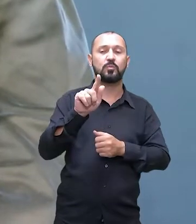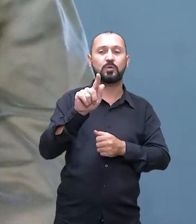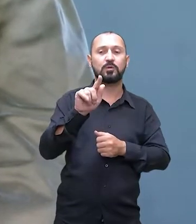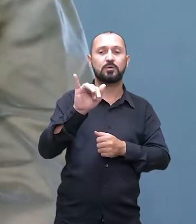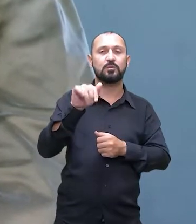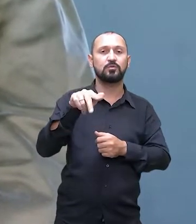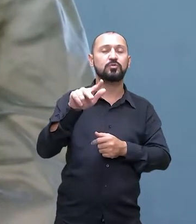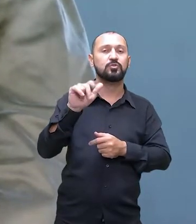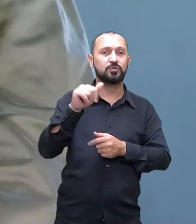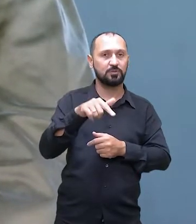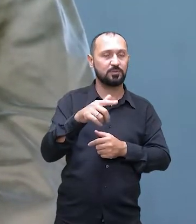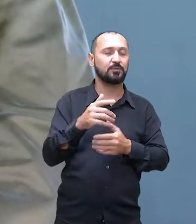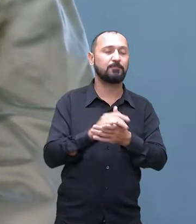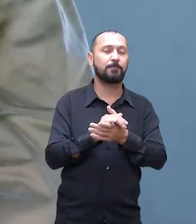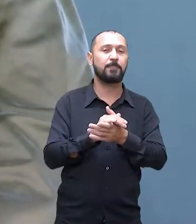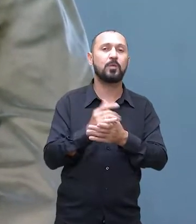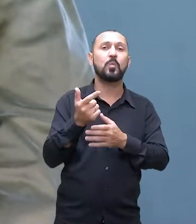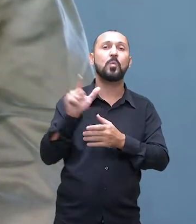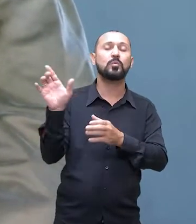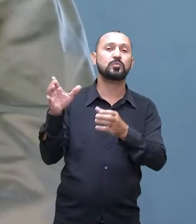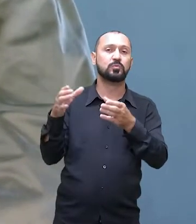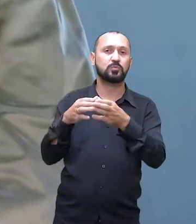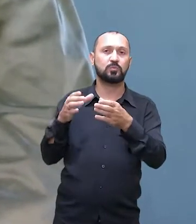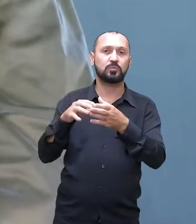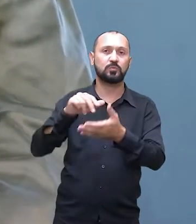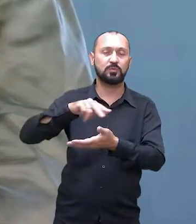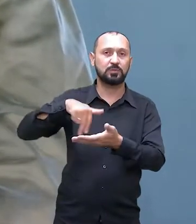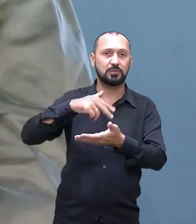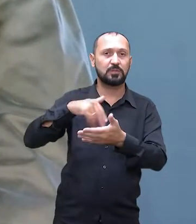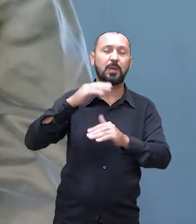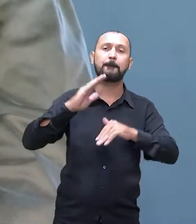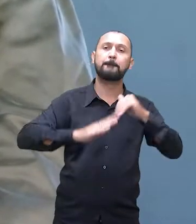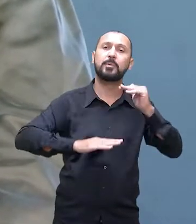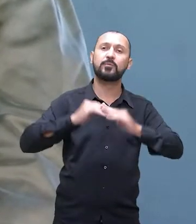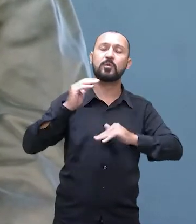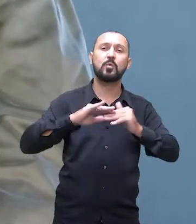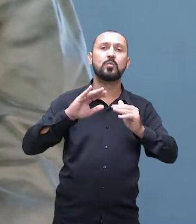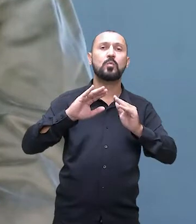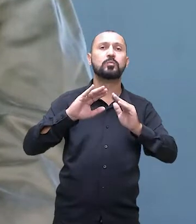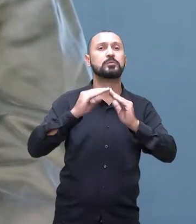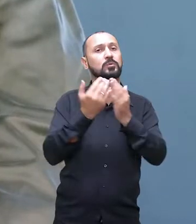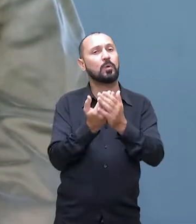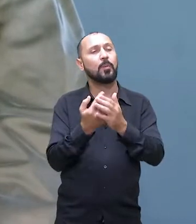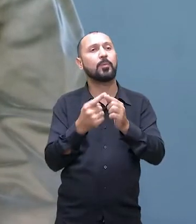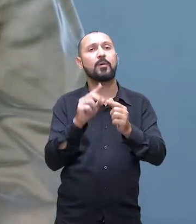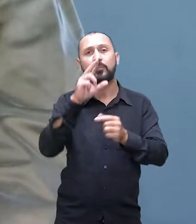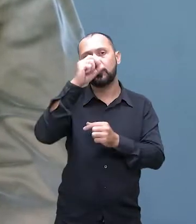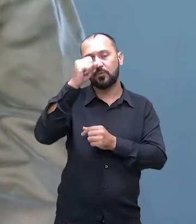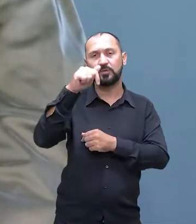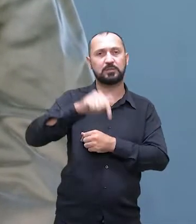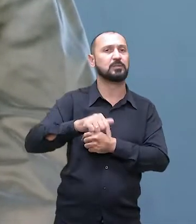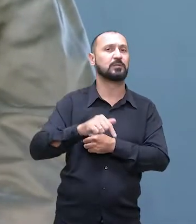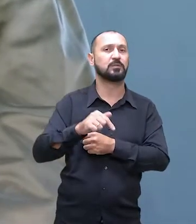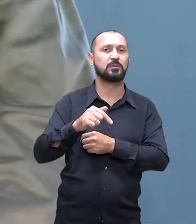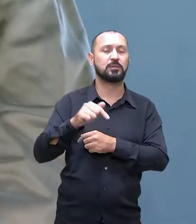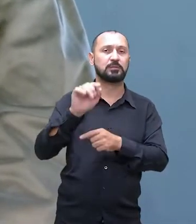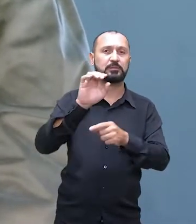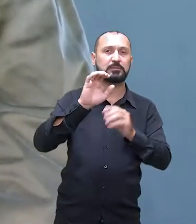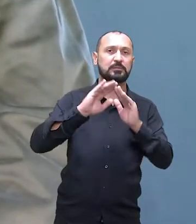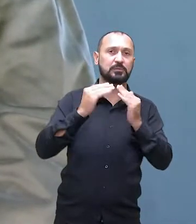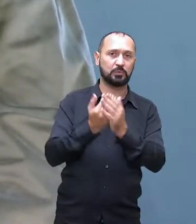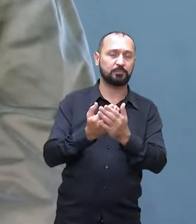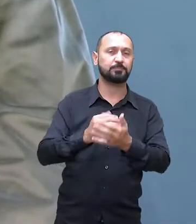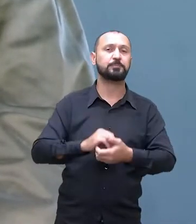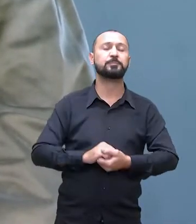e em trabalhar com outras companhias de dança profissionais ou de escolas, né? Porque é muito forte a dança aqui